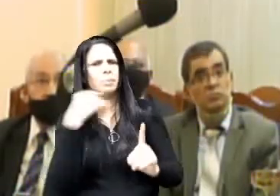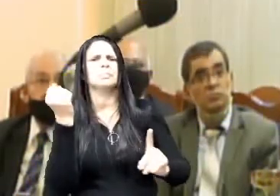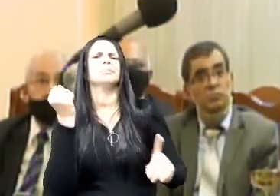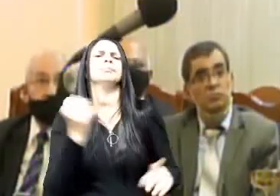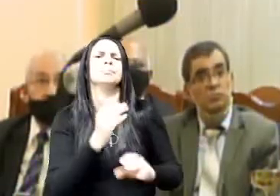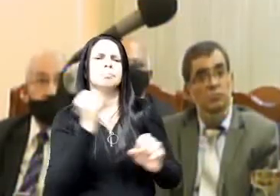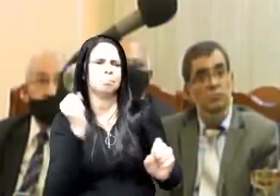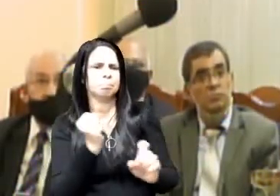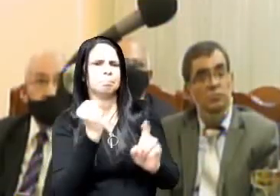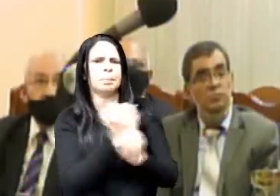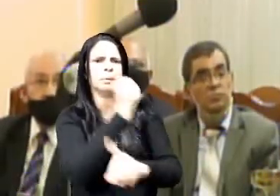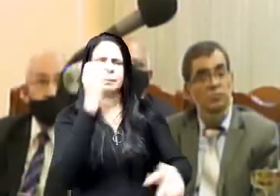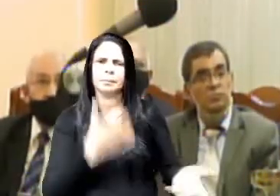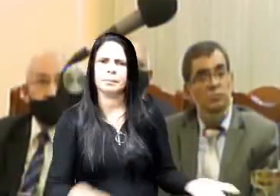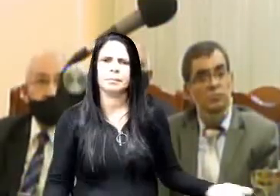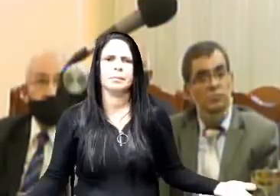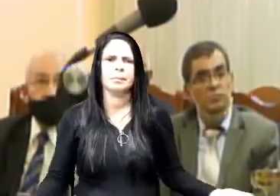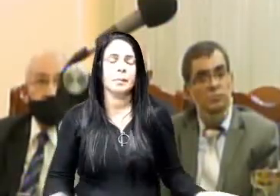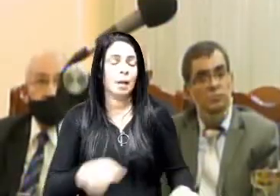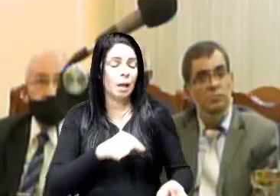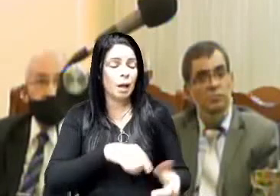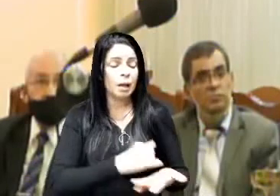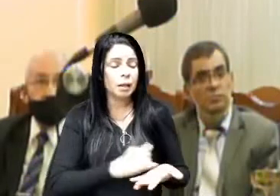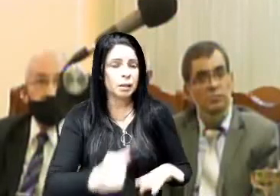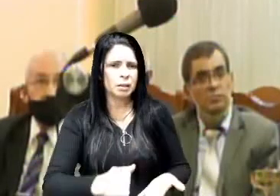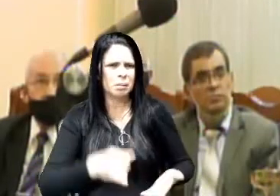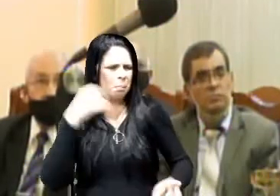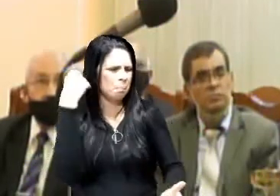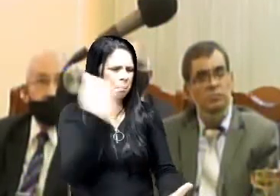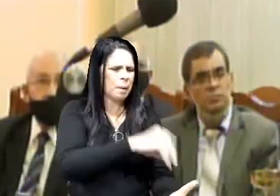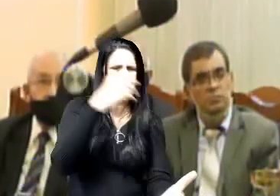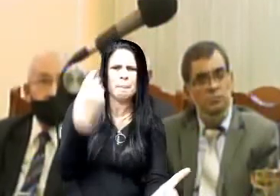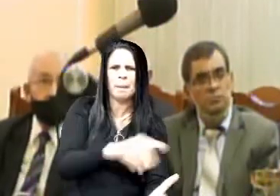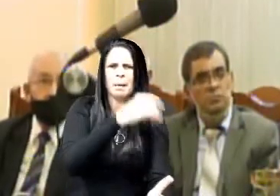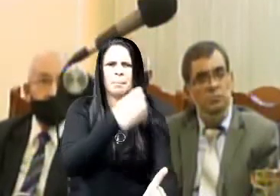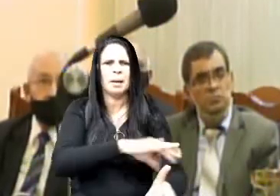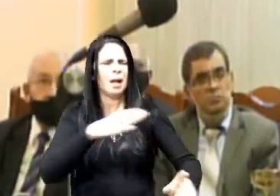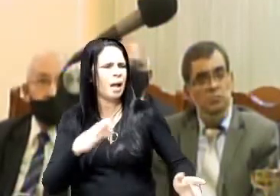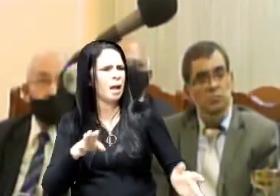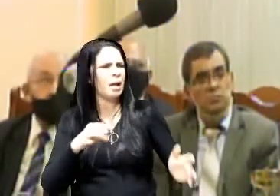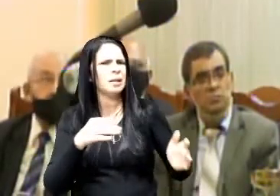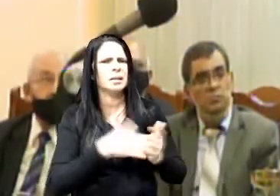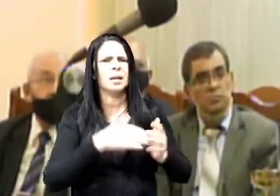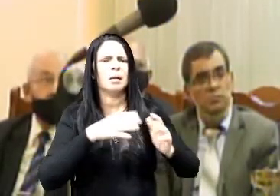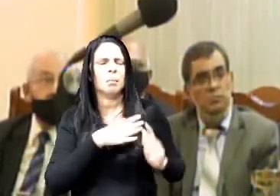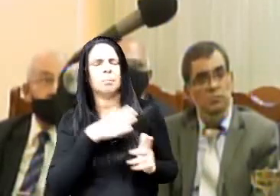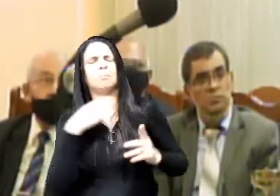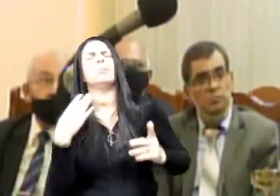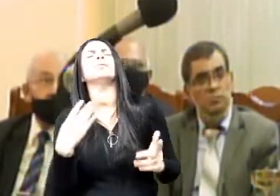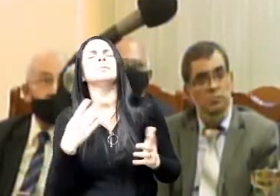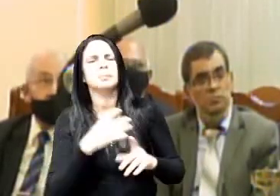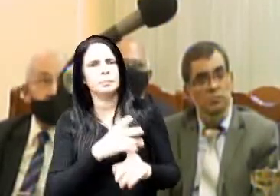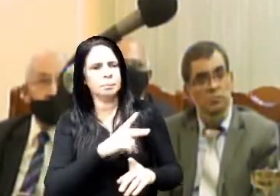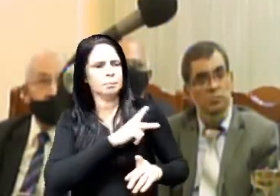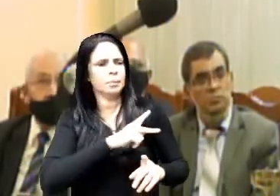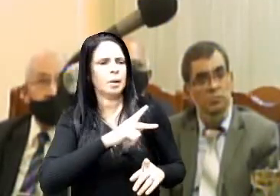Aqui o negócio foi diferente. Aqui foi, deram com vara até matar. Quando Paulo desmaiou lá, Silas desmaiou